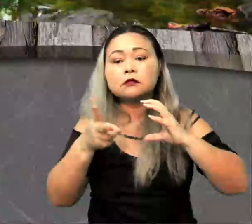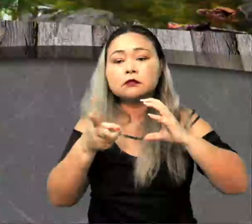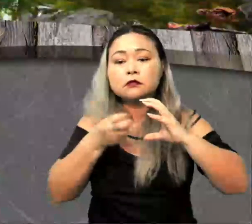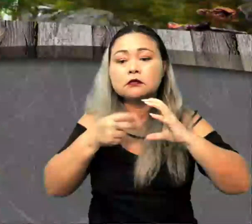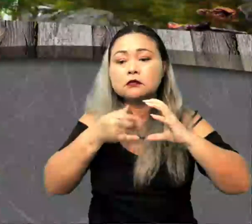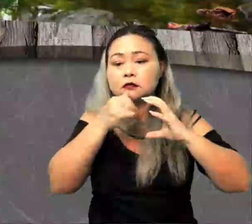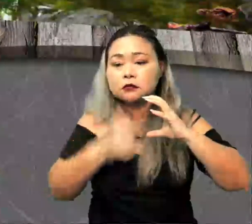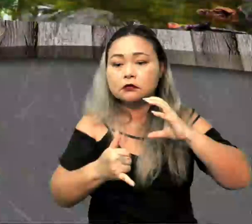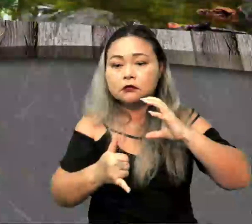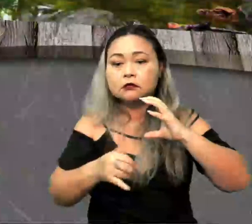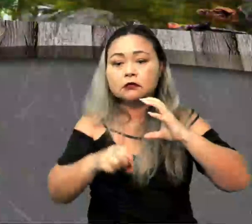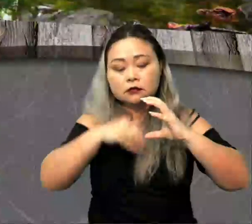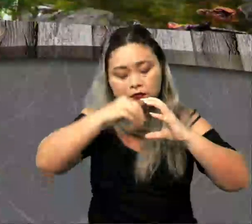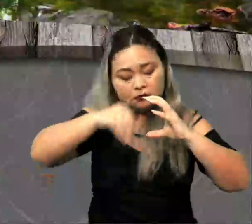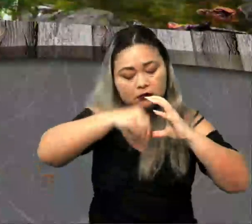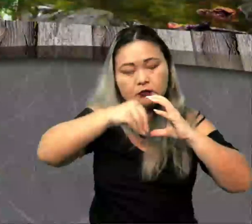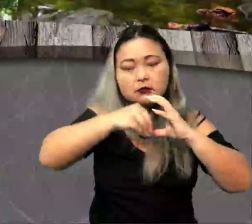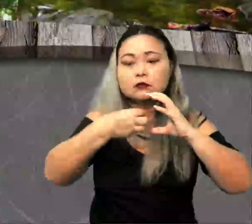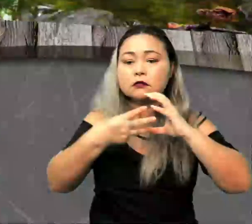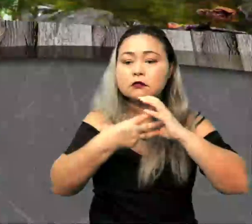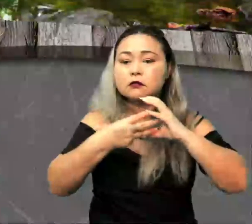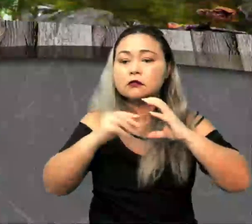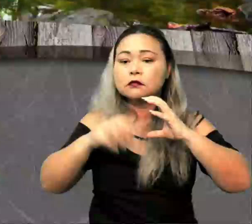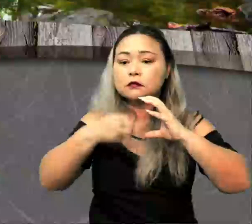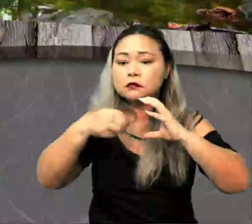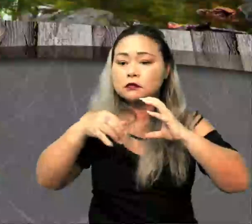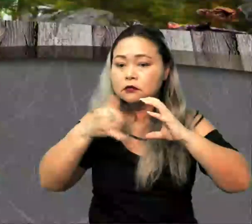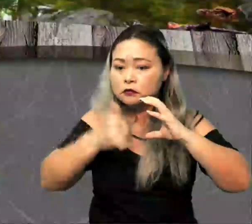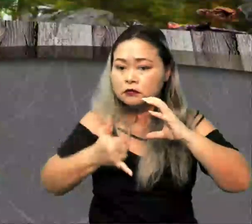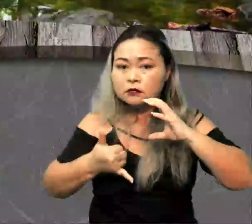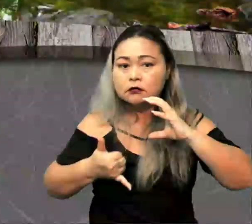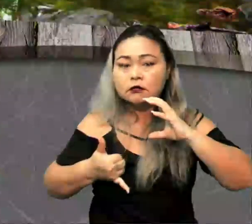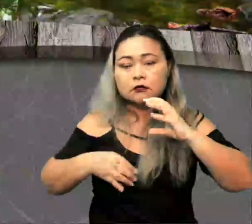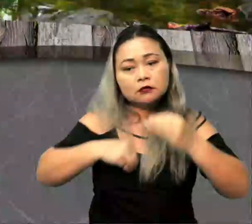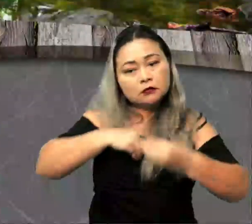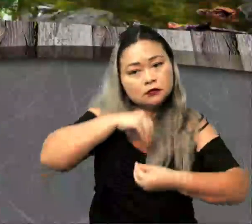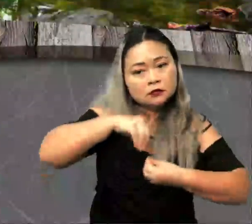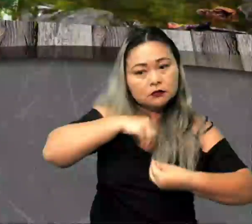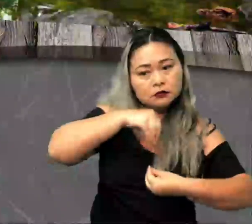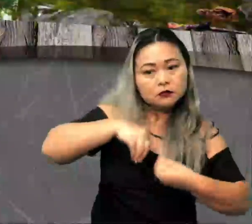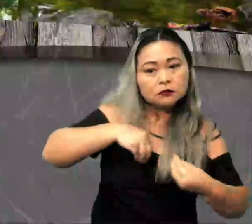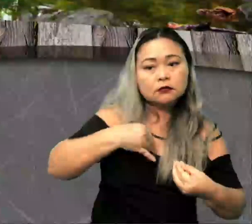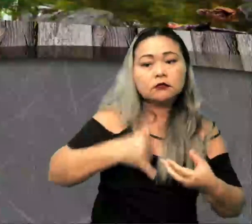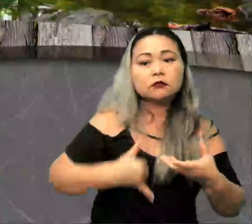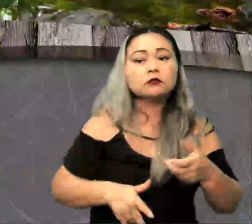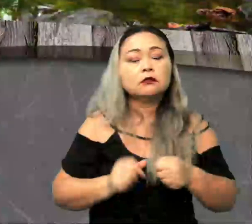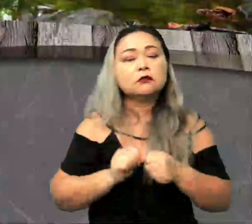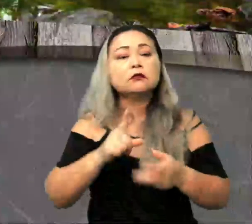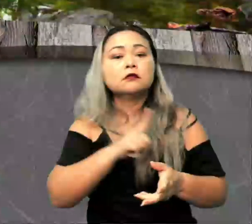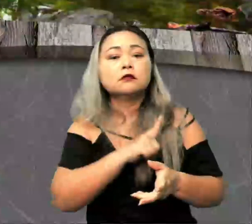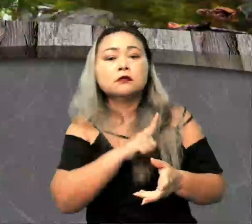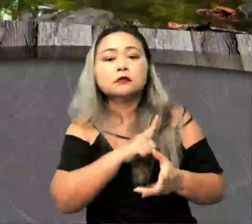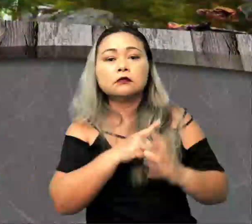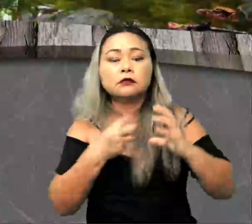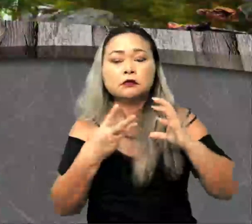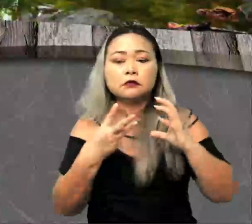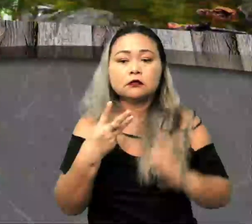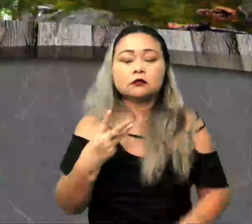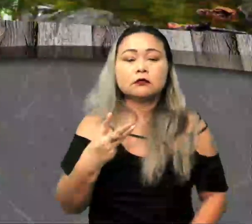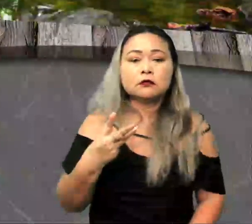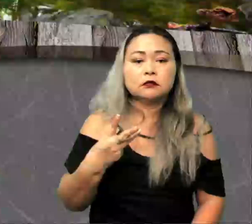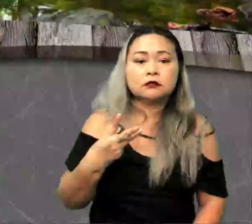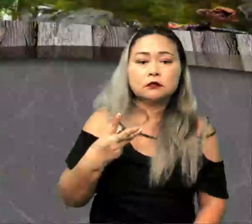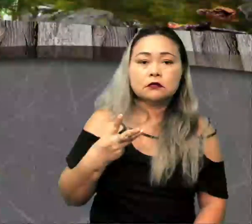de energia. Certo? A gente viu, né, que existe a forma